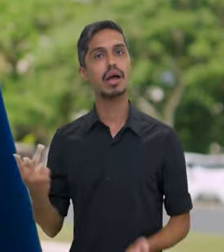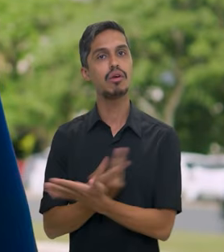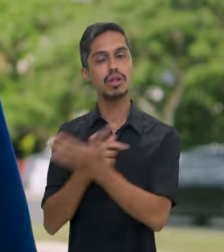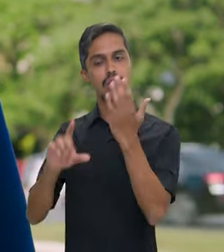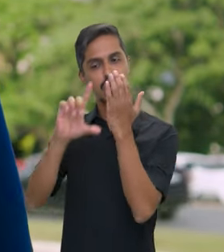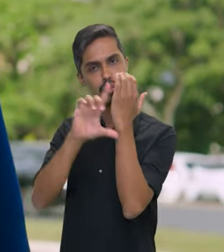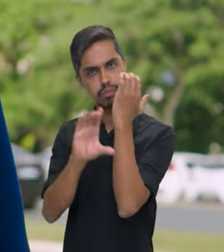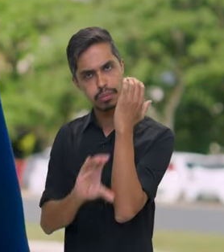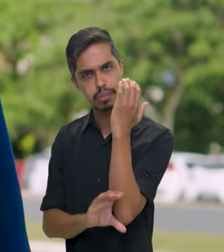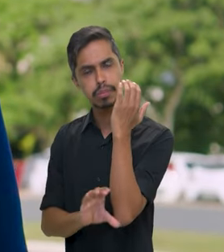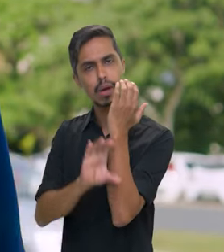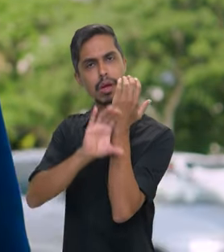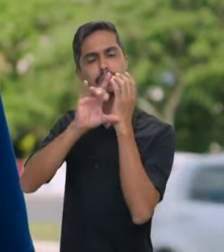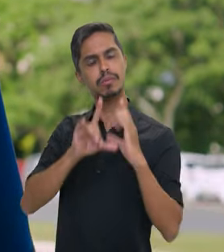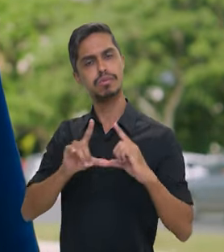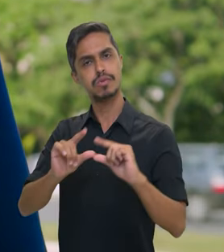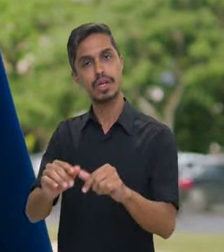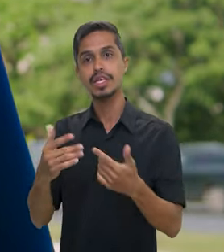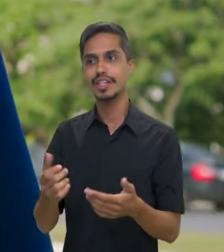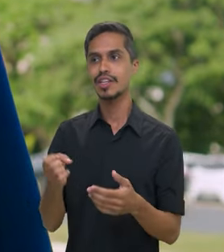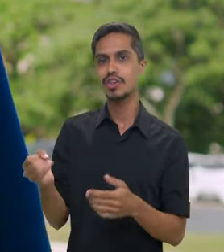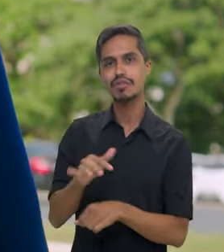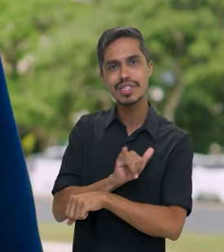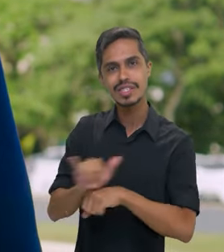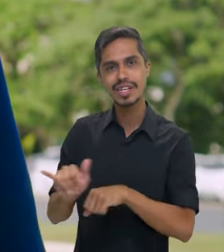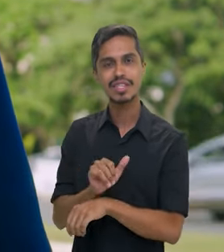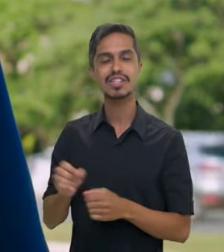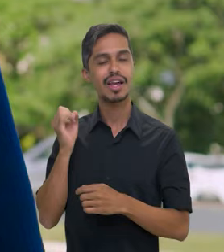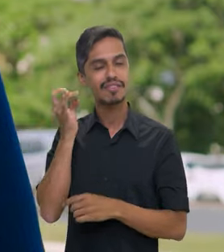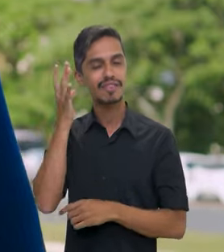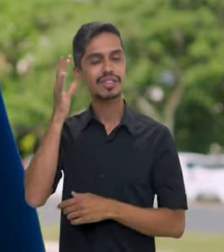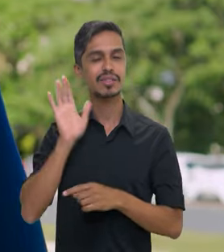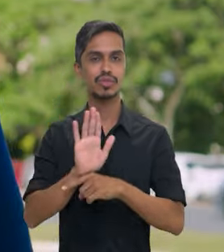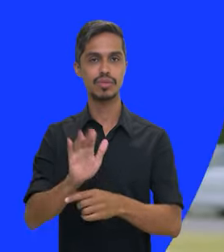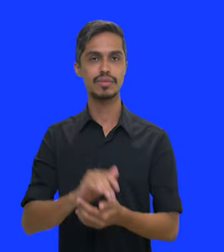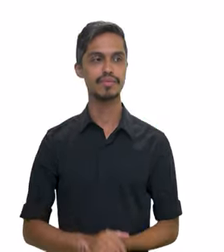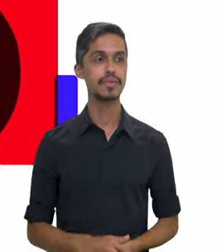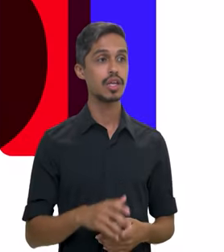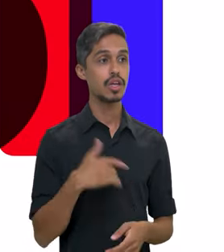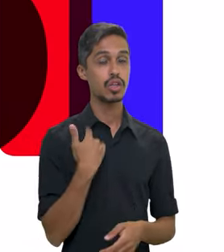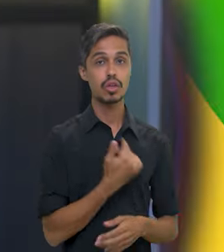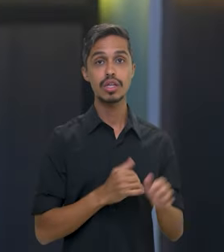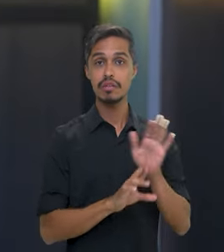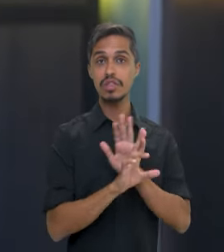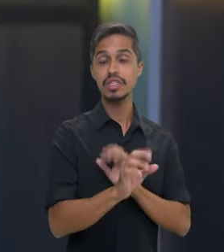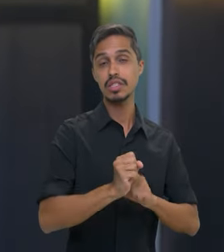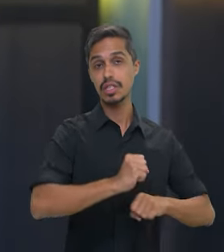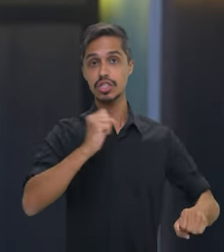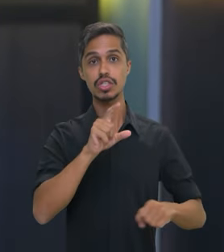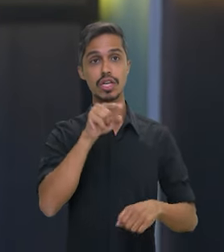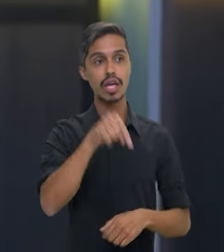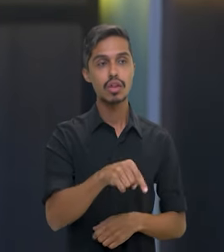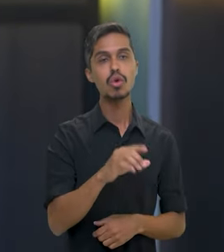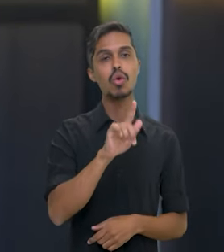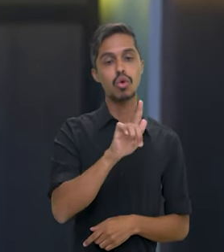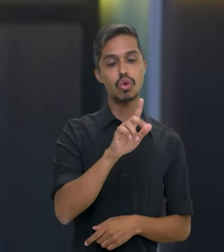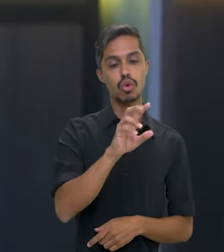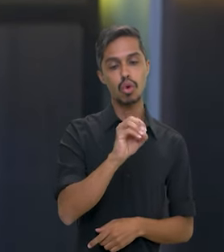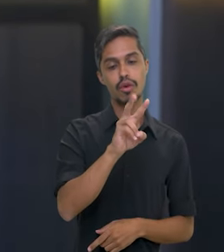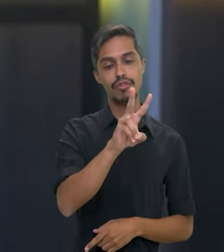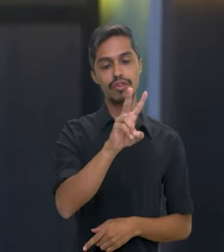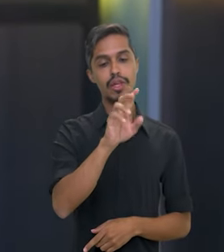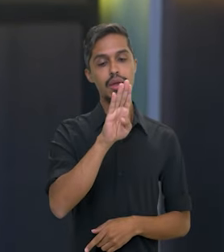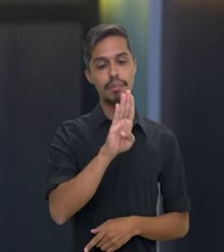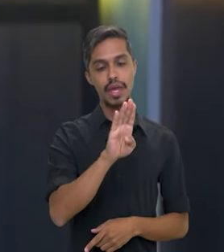governo federal. E a cada dia, novos mecanismos facilitam a vida dos cidadãos. A grande referência que a gente quer no GovBR